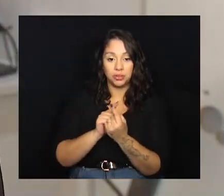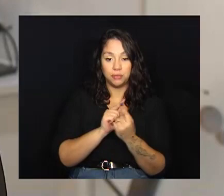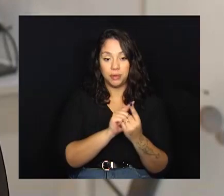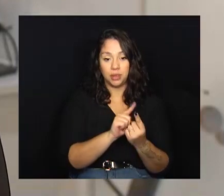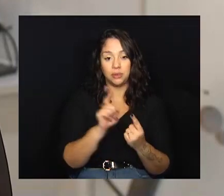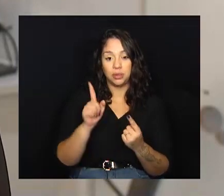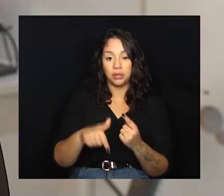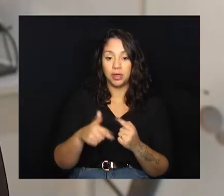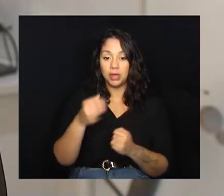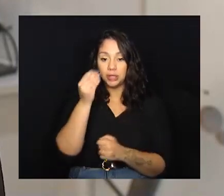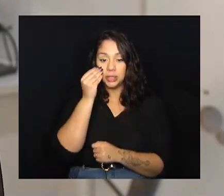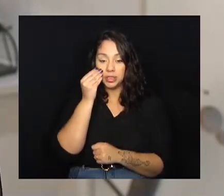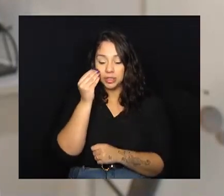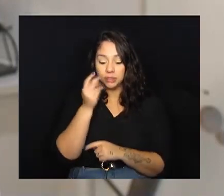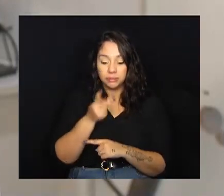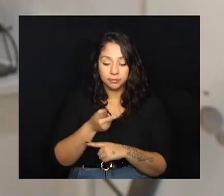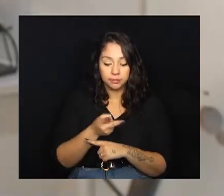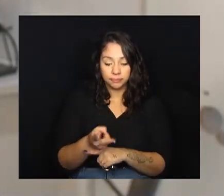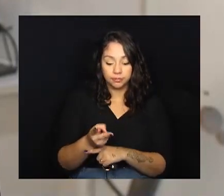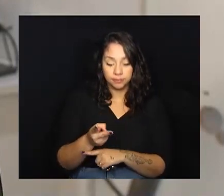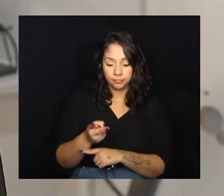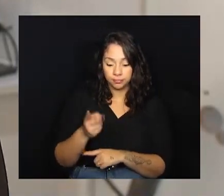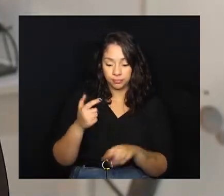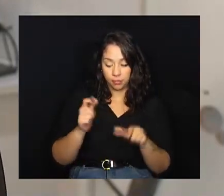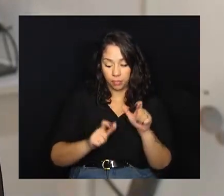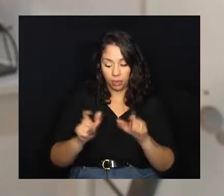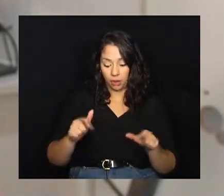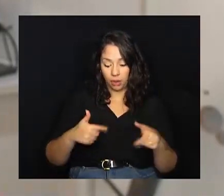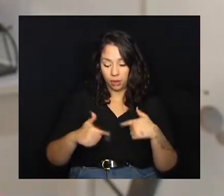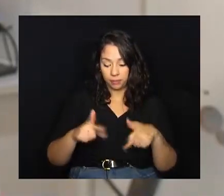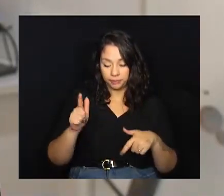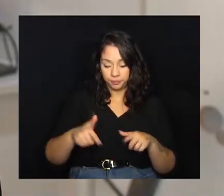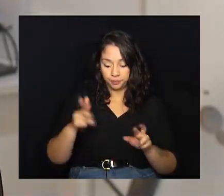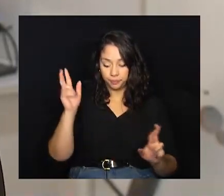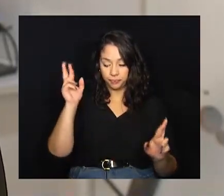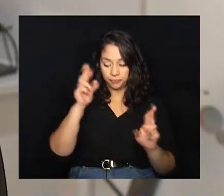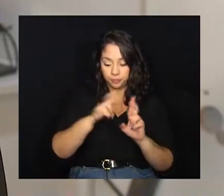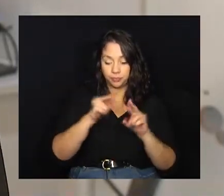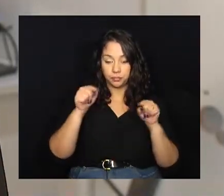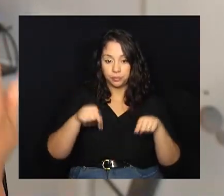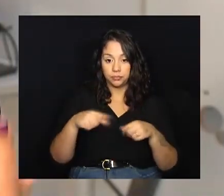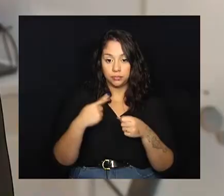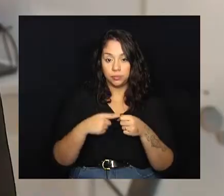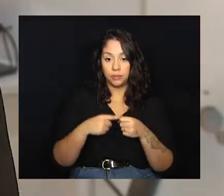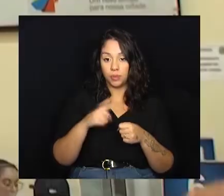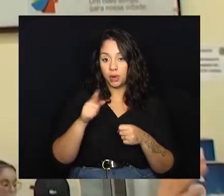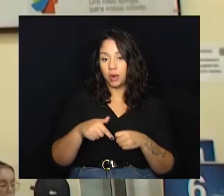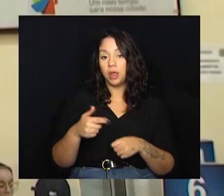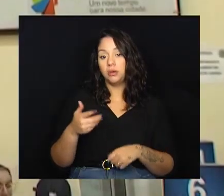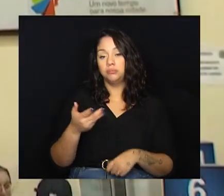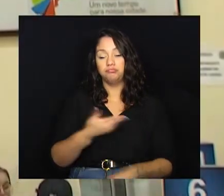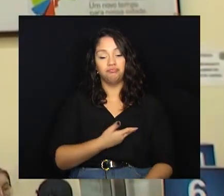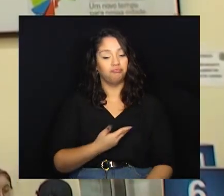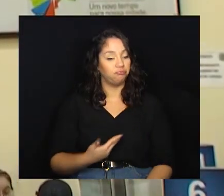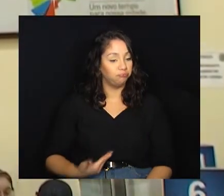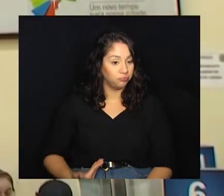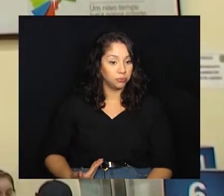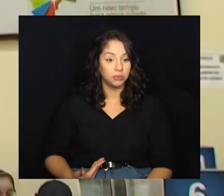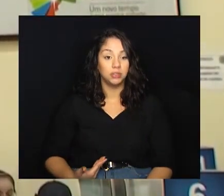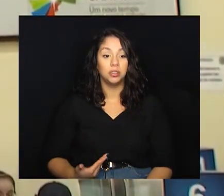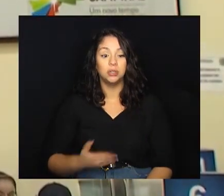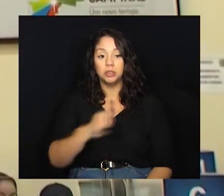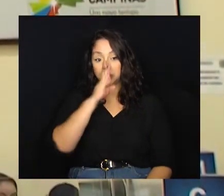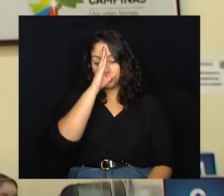com a busca do Trabalhador o Sebastião é uma referência no município agência pública né o serviço é gratuito então quando a gente